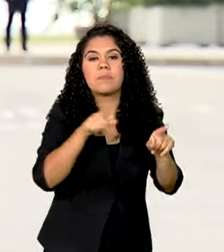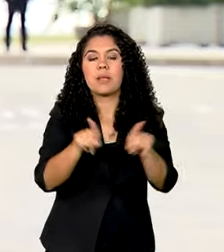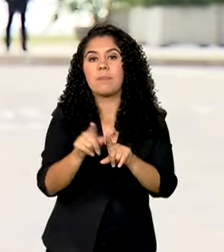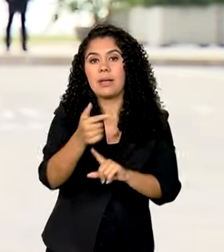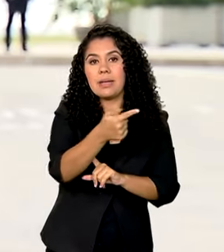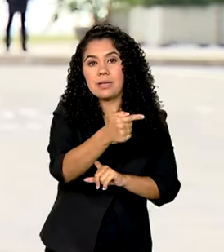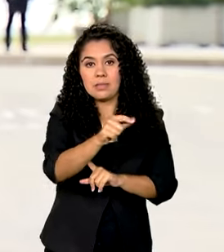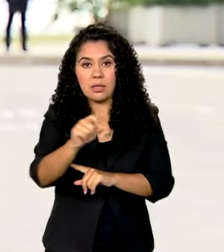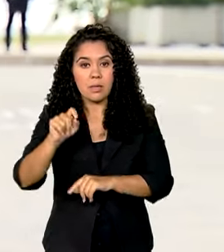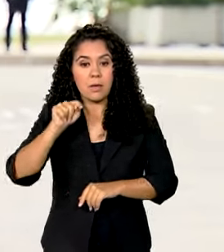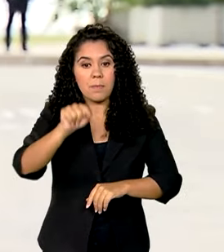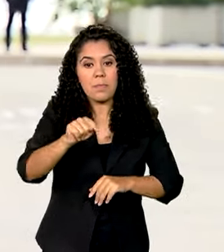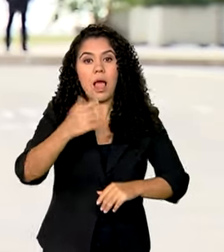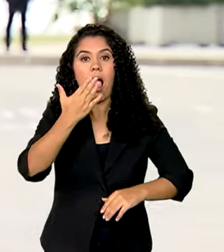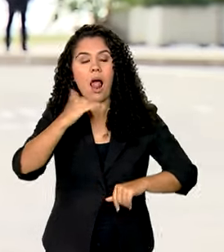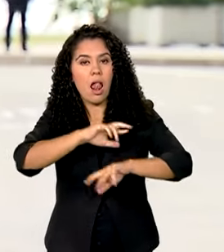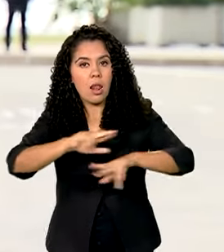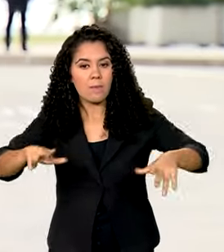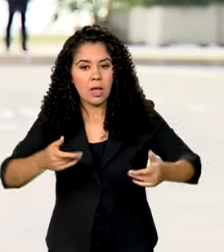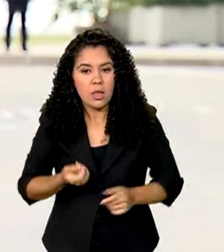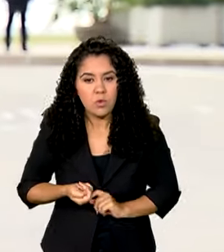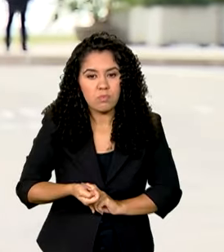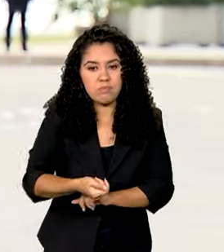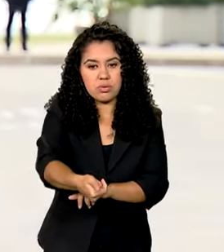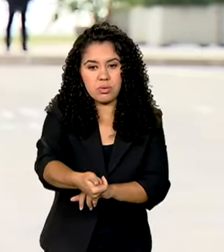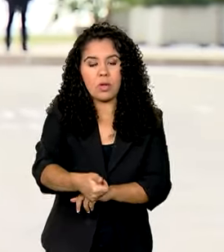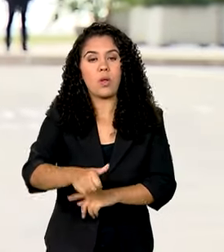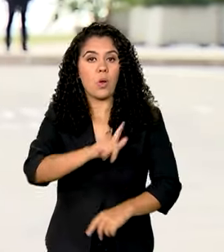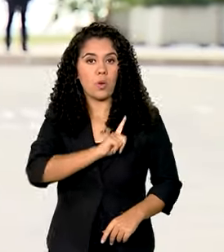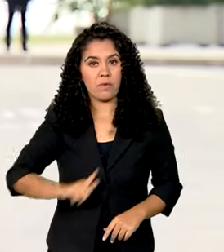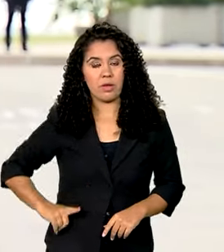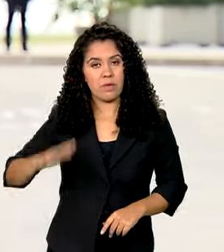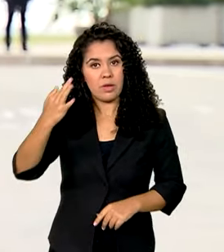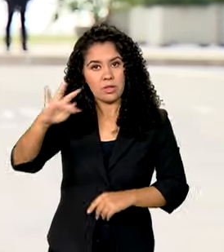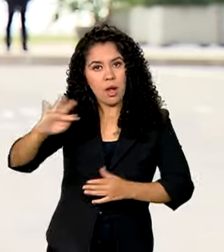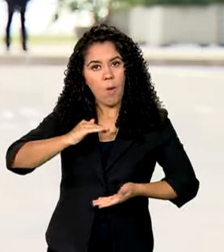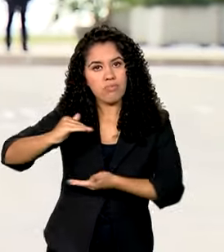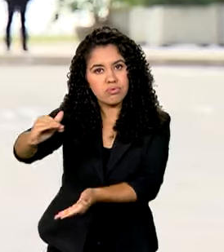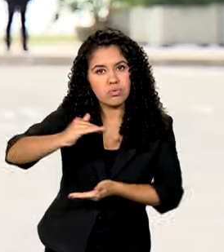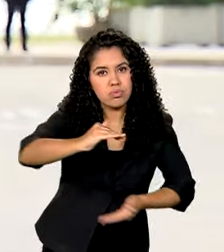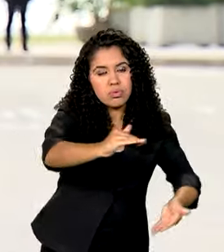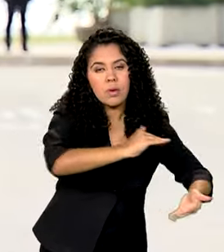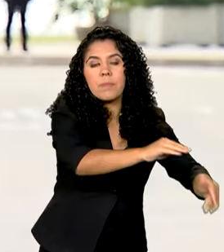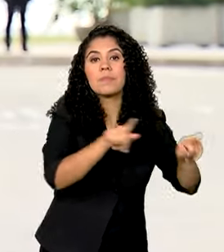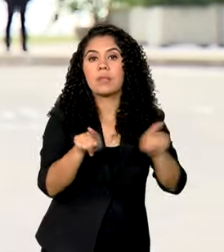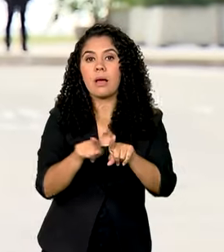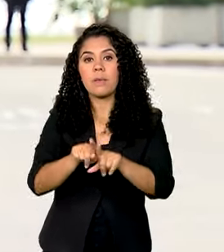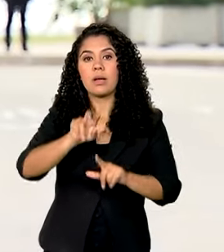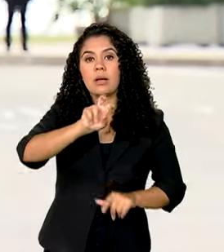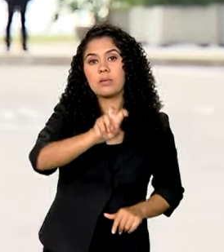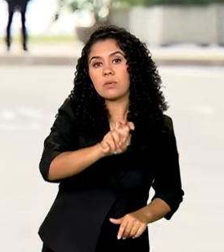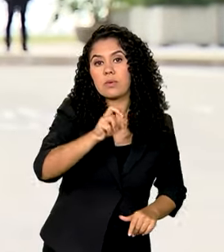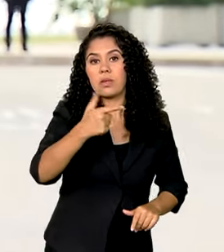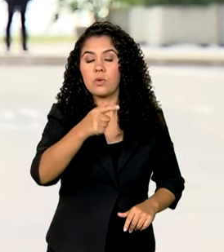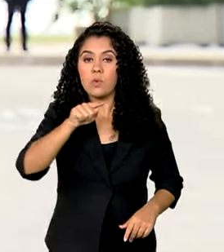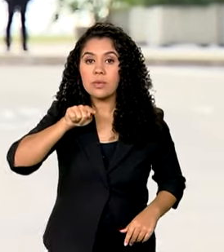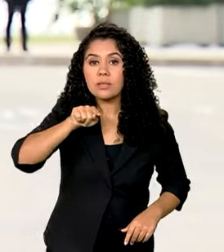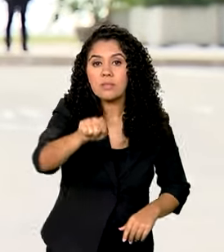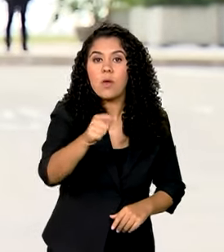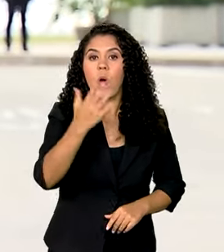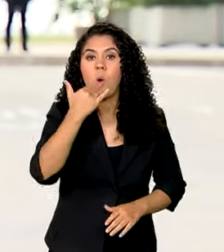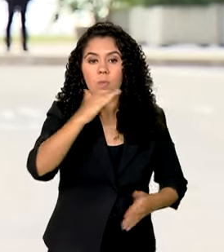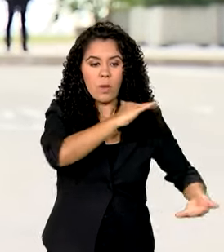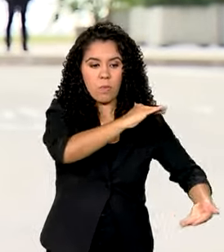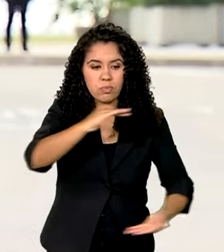toneladas de alimentos doados foram transportados pelo governo federal até aqui o Rio Grande do Sul e 52 mil cestas de alimentos